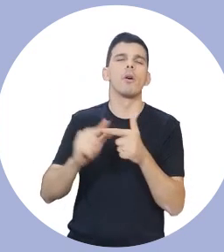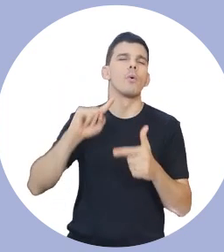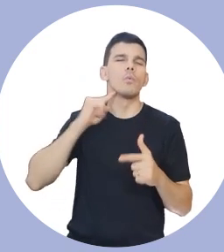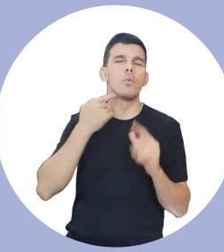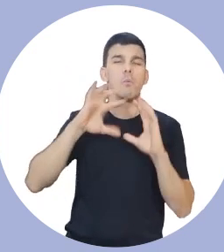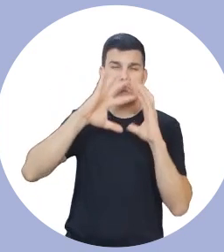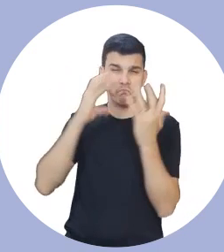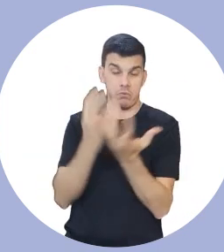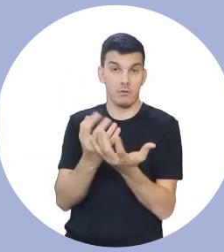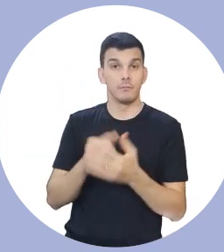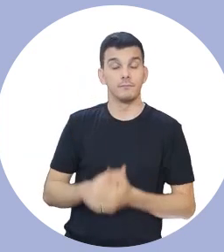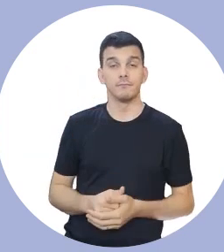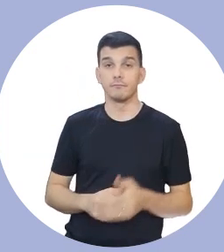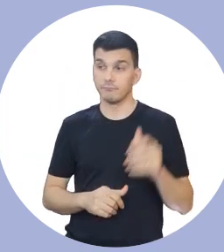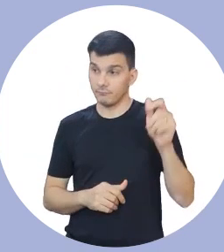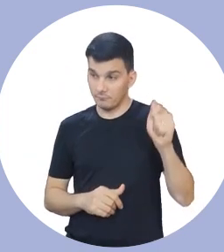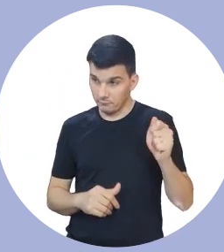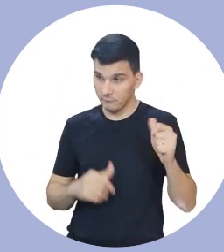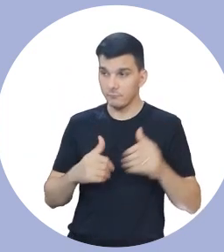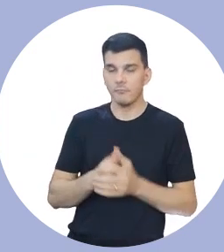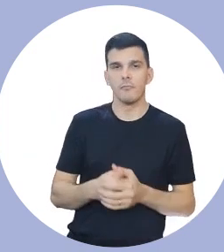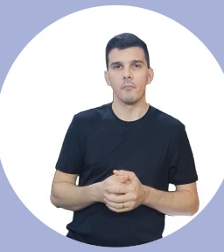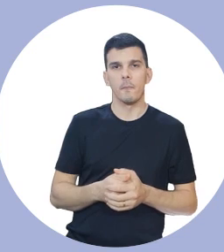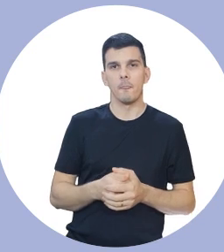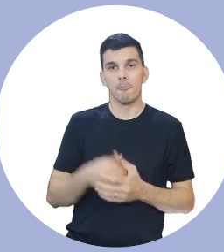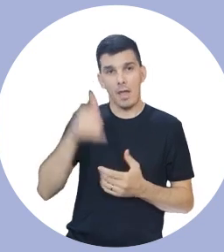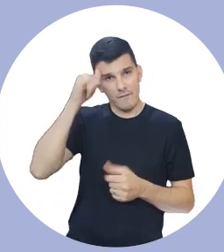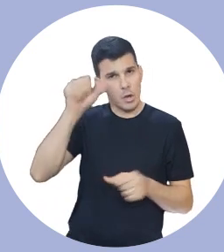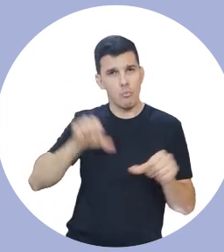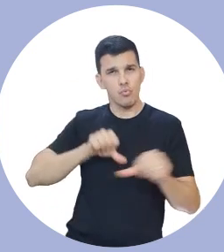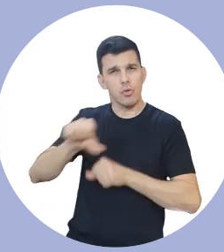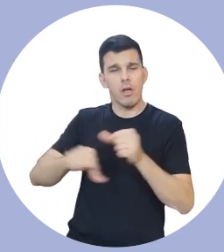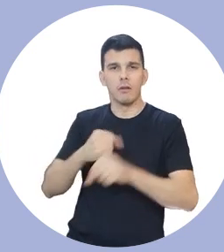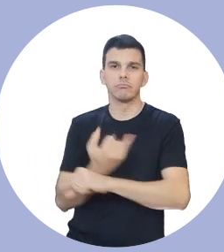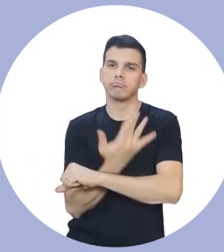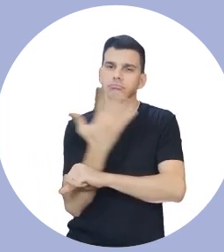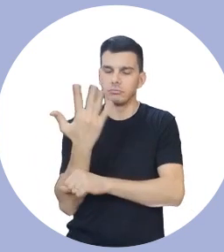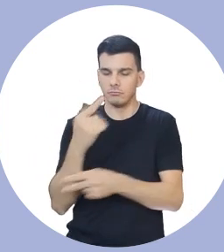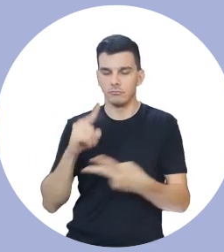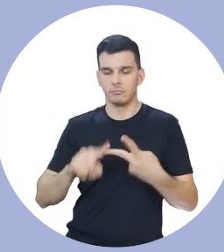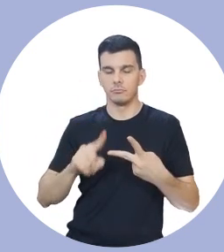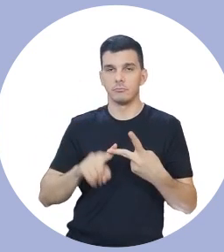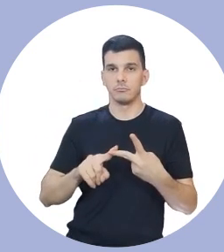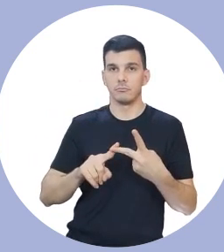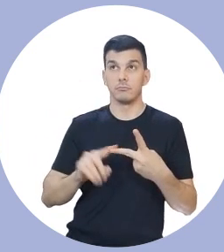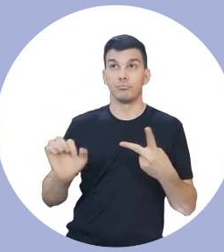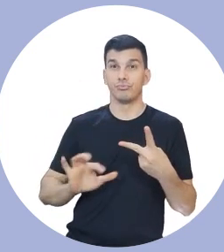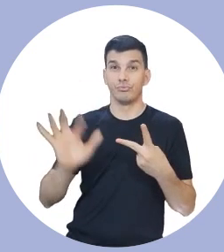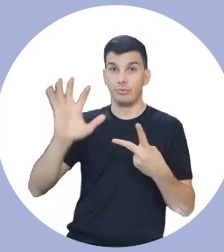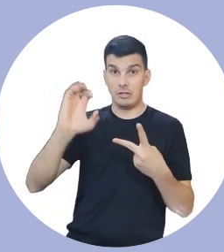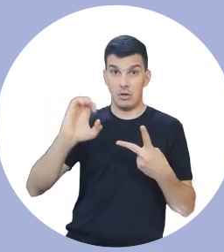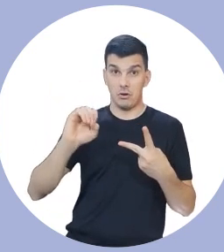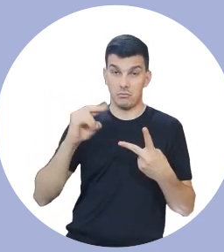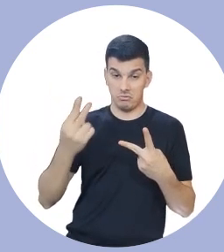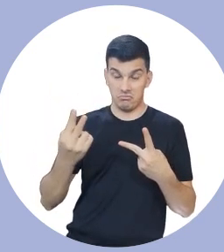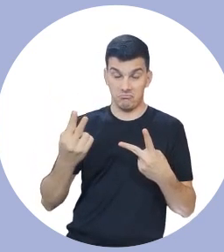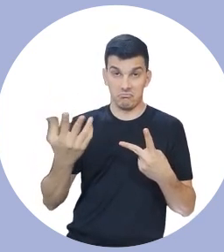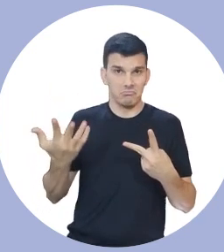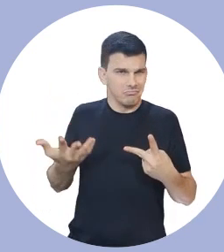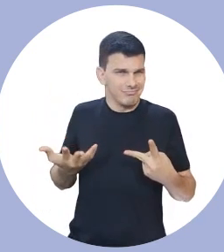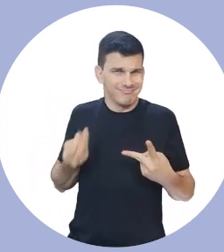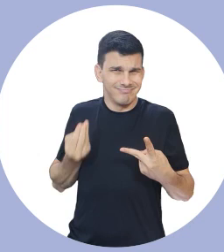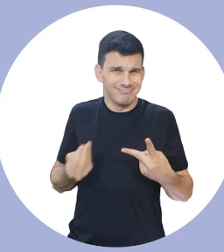efeito estufa? A. Evitando a rotação de culturas. B. Liberando CO2 presente no